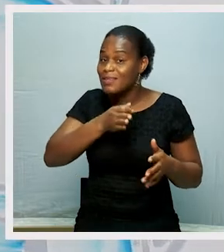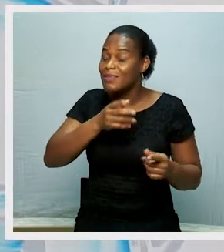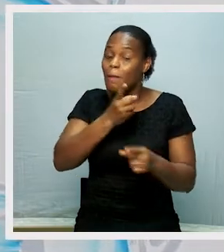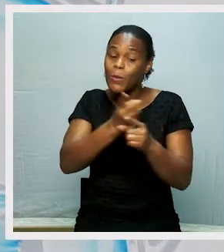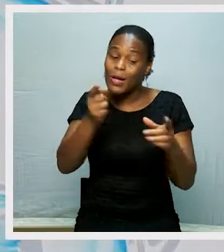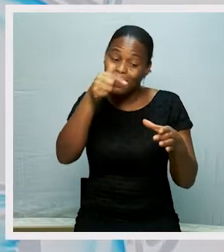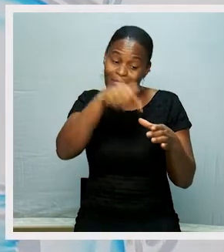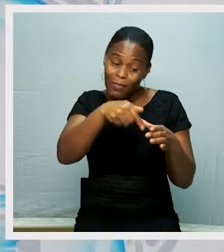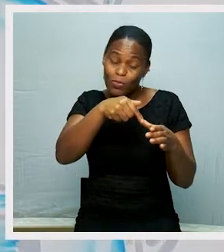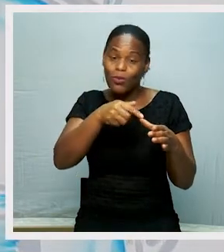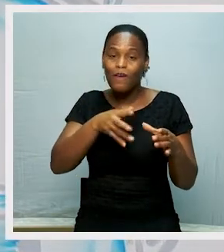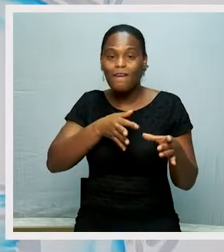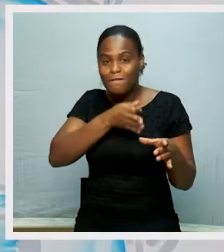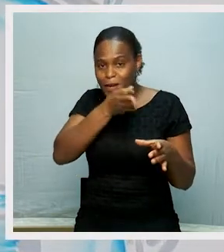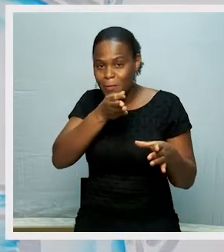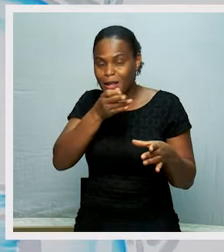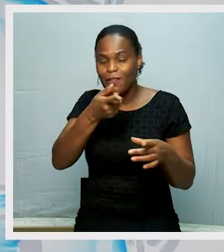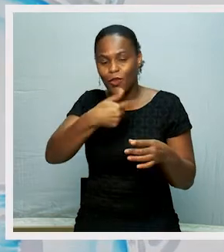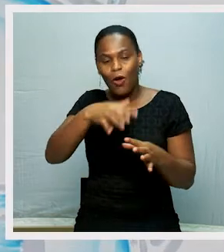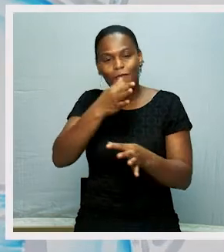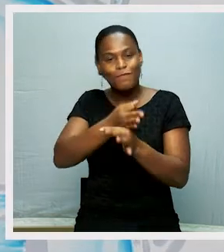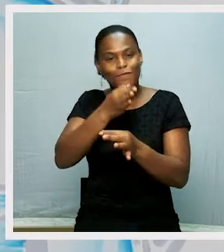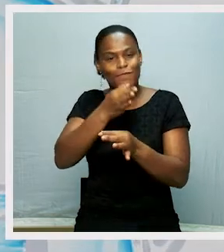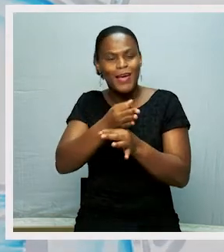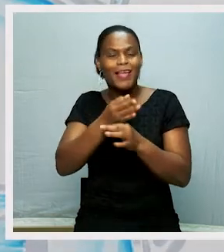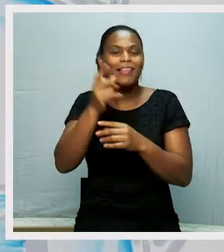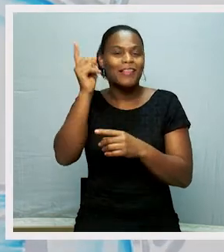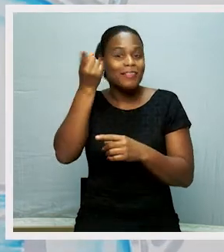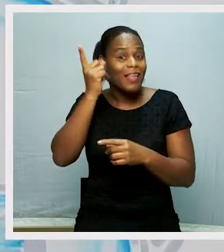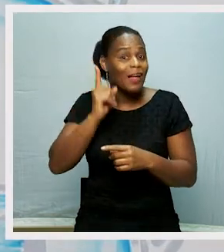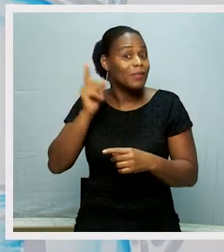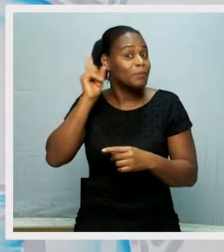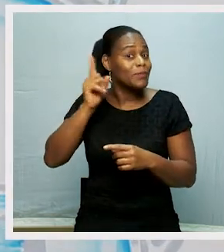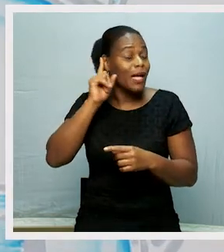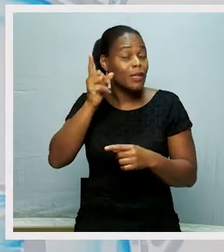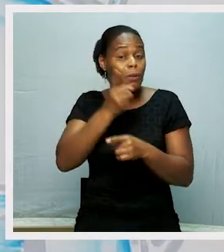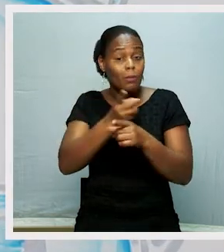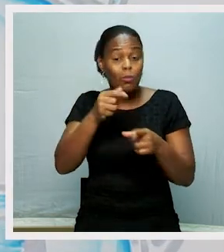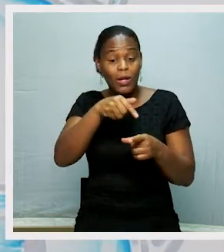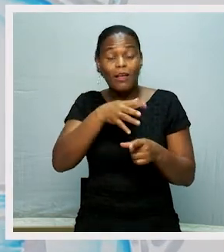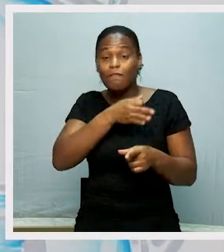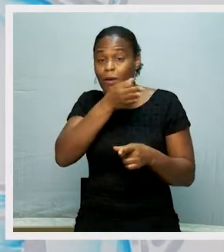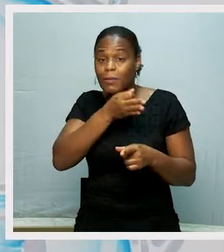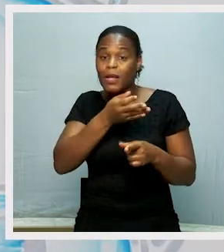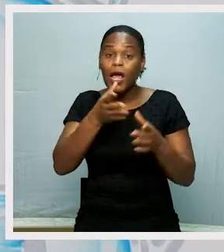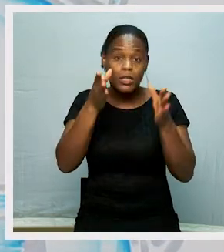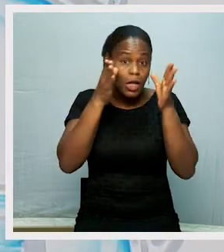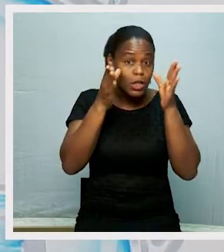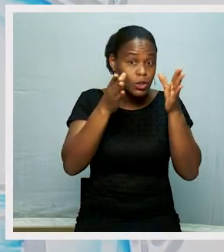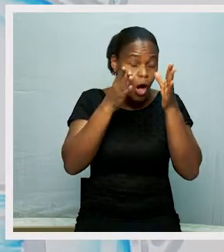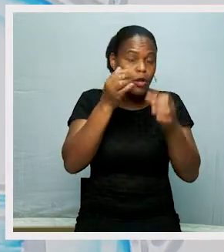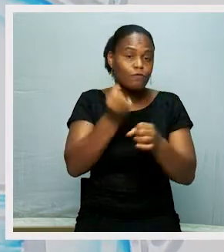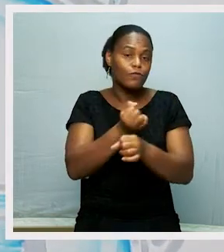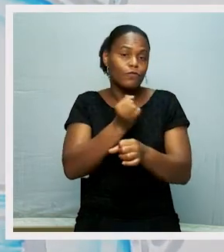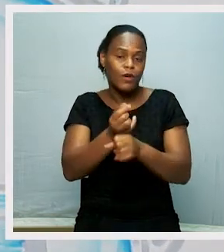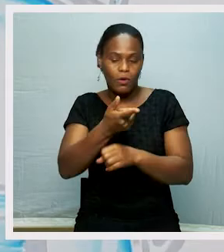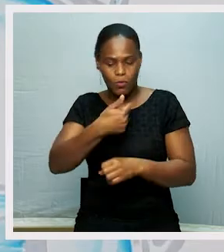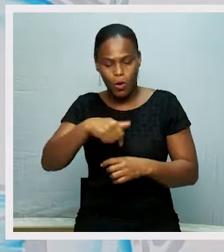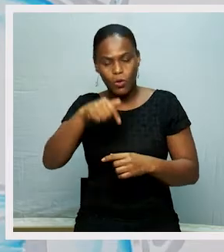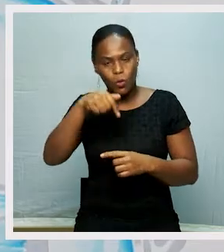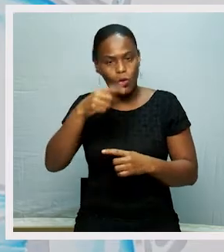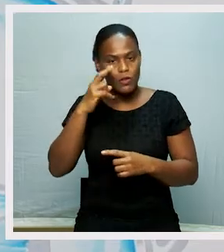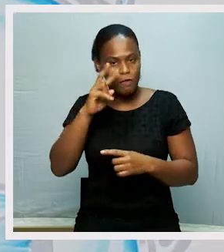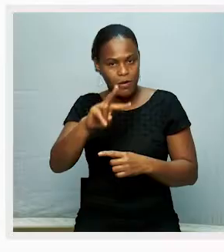nós comemoramos a data importante, é na família que temos que prestar atenção nessas funções que vamos